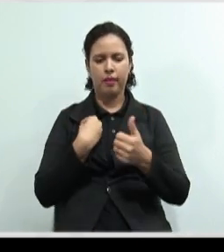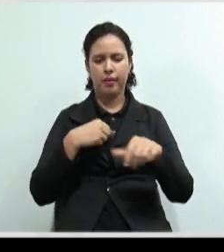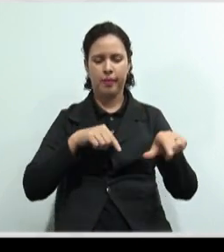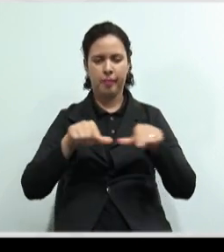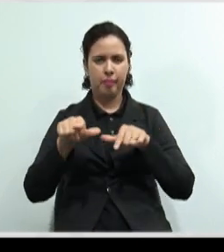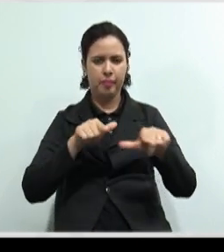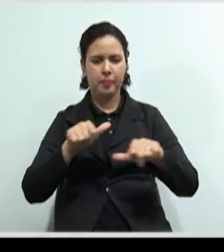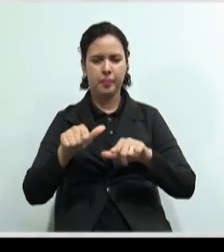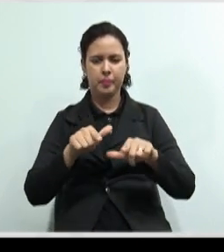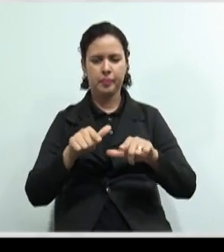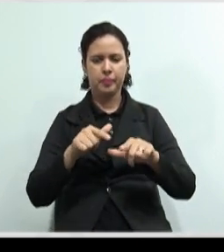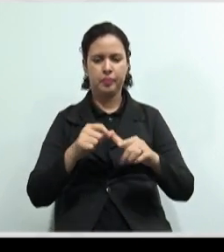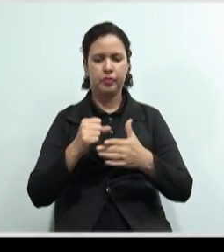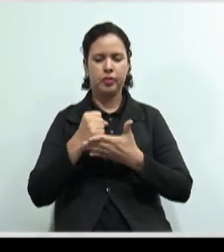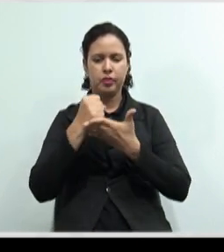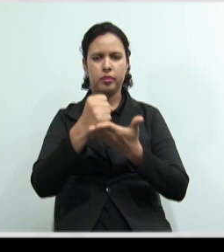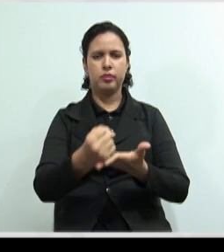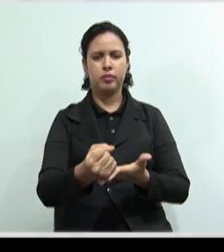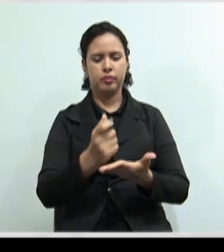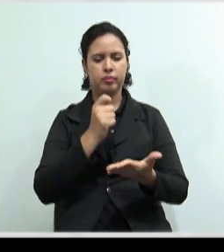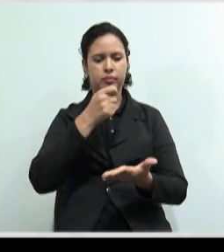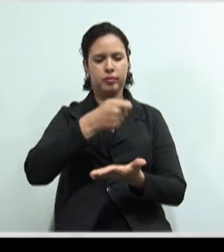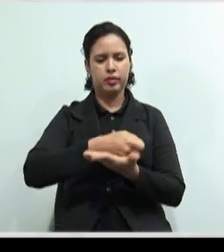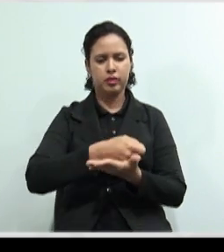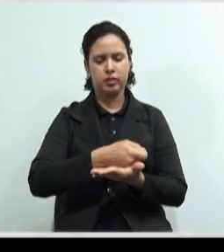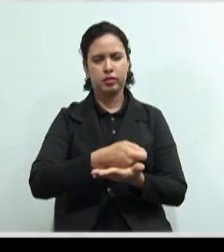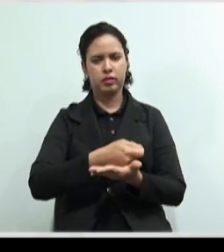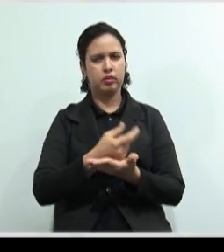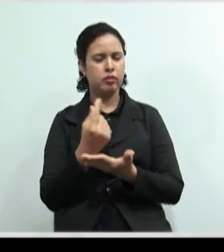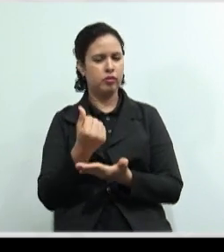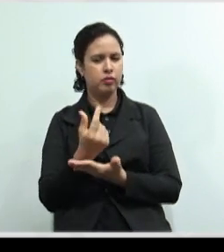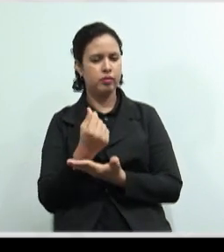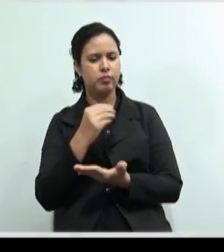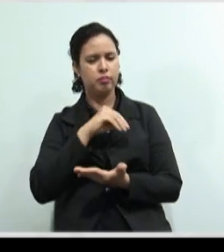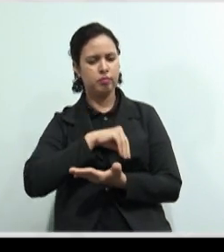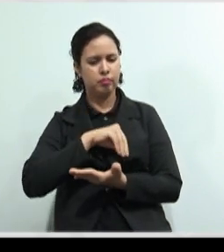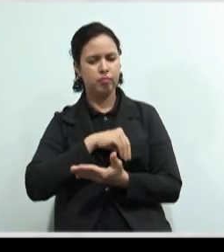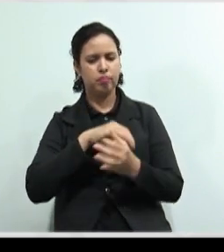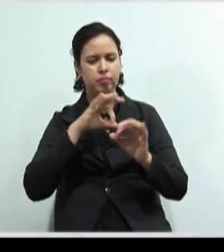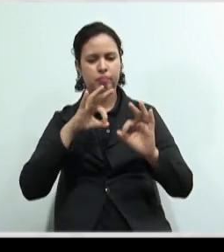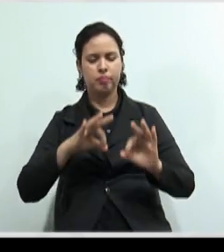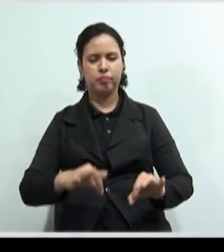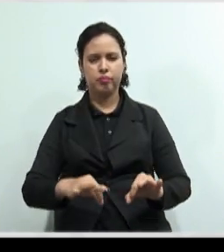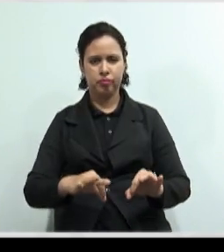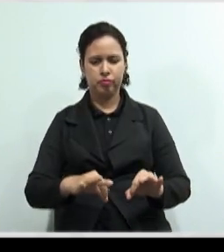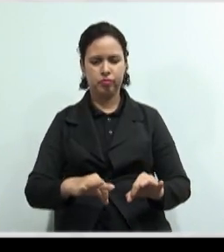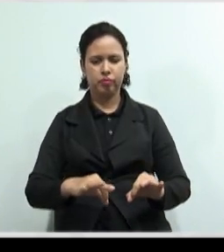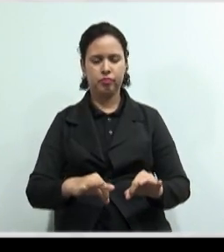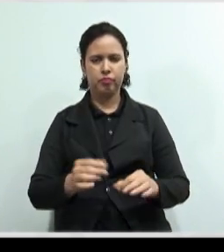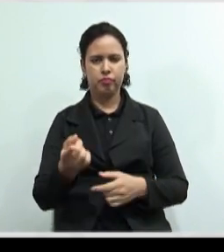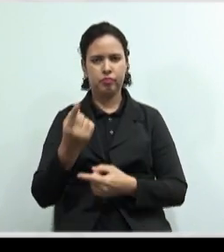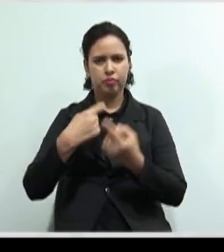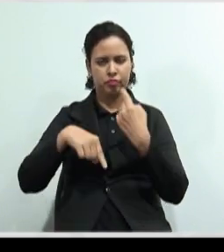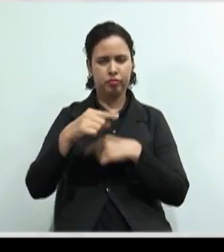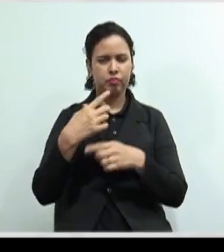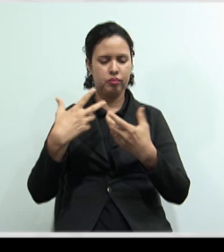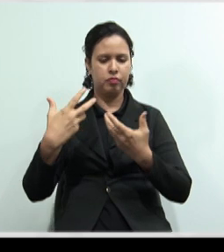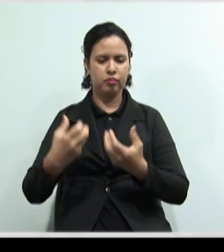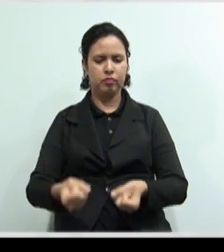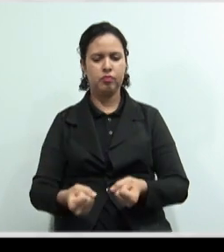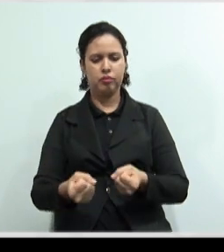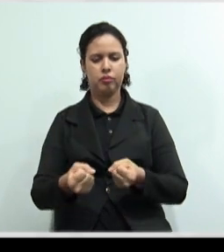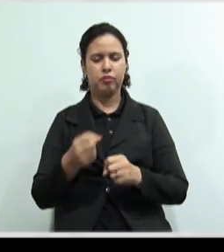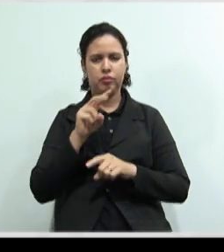trabalho, incluindo o pagamento de um preço justo, que cubra os custos e proporcione rendimento aceitável, com